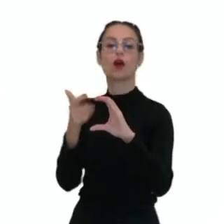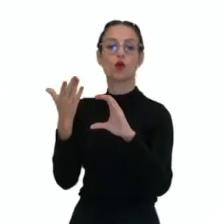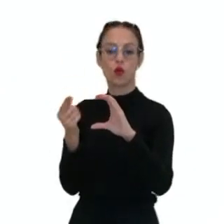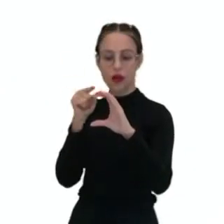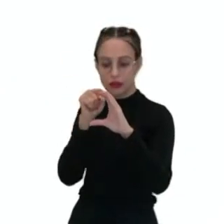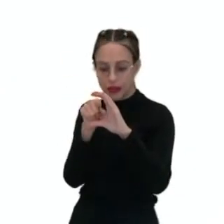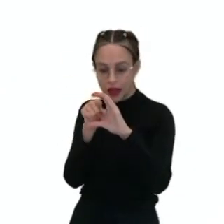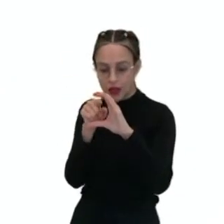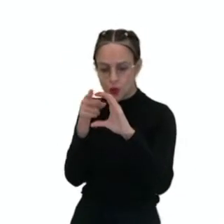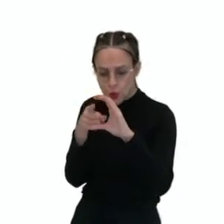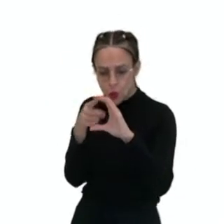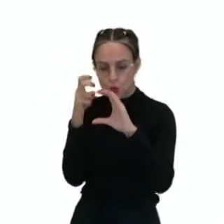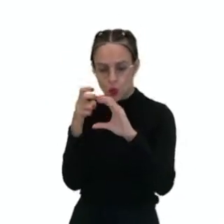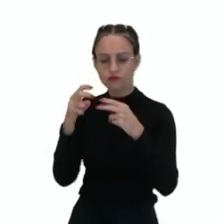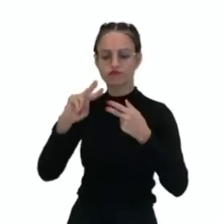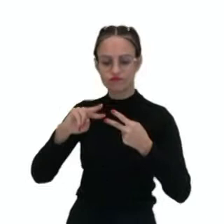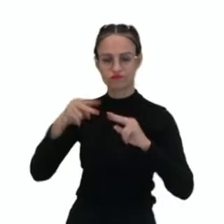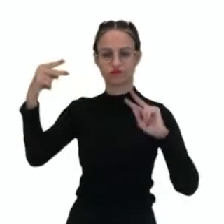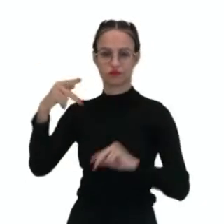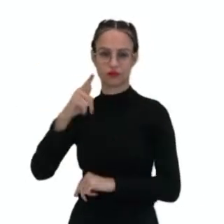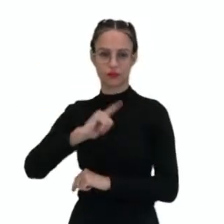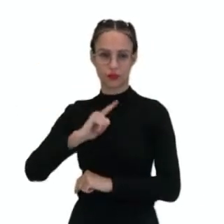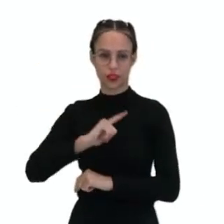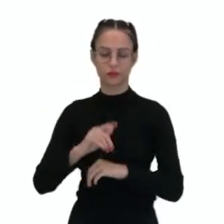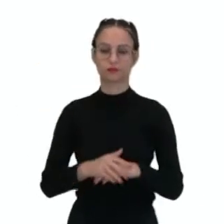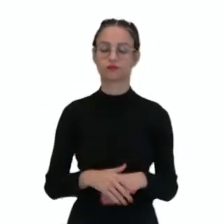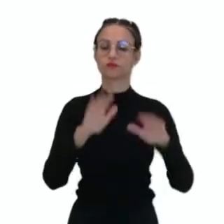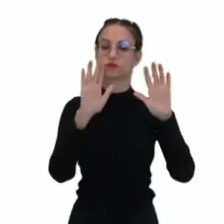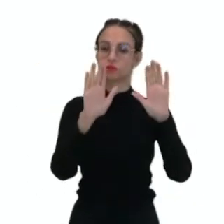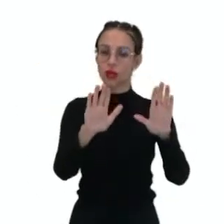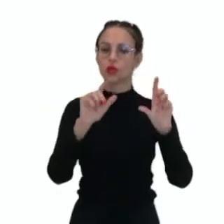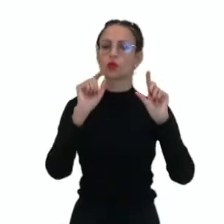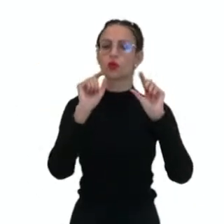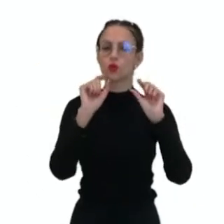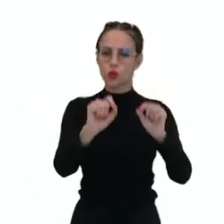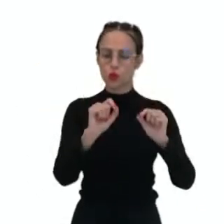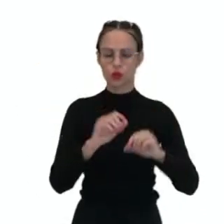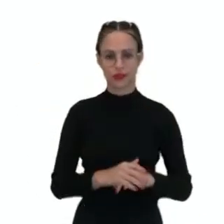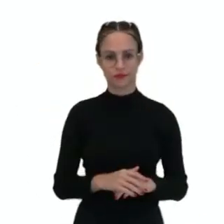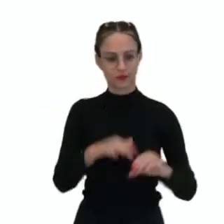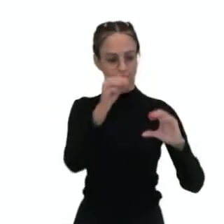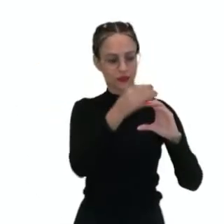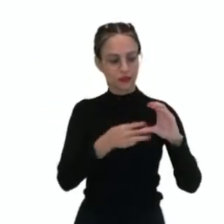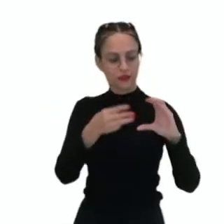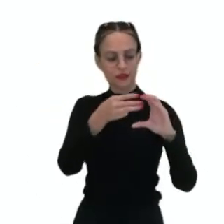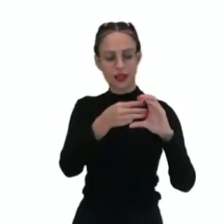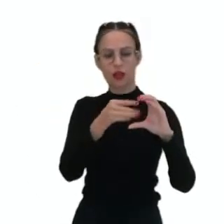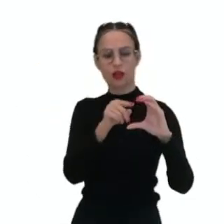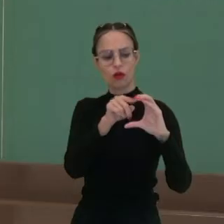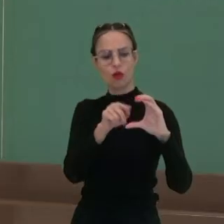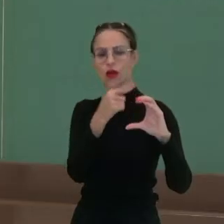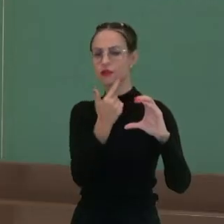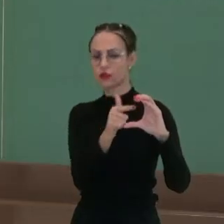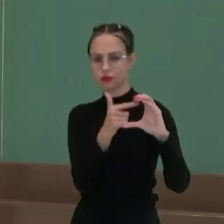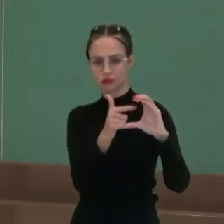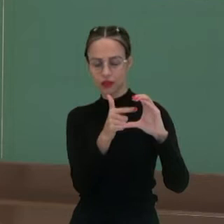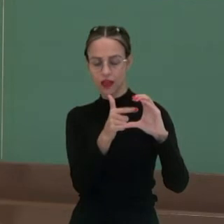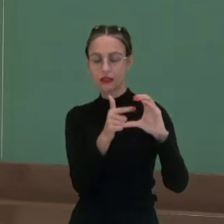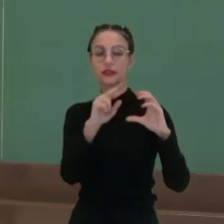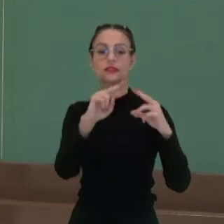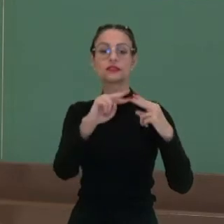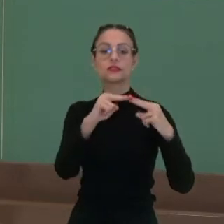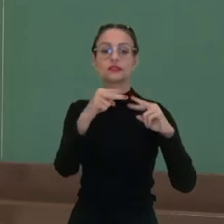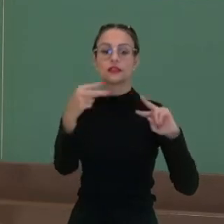Lá dentro ali do núcleo. Quando eu falo de uma célula procariótica, o DNA ele